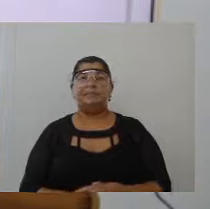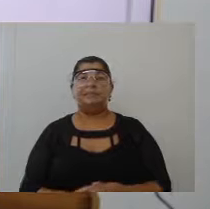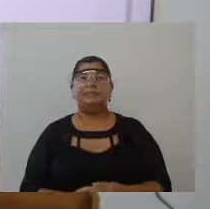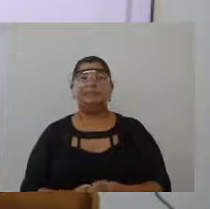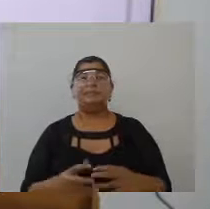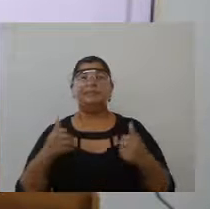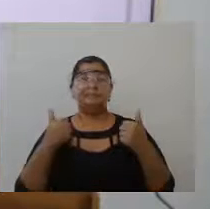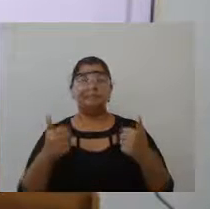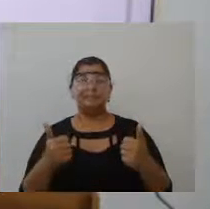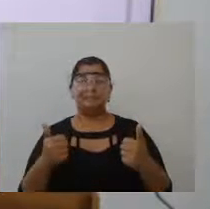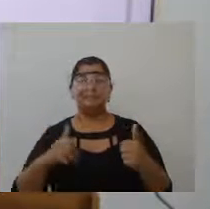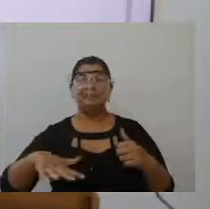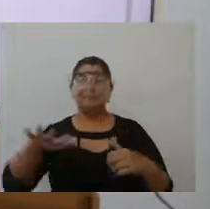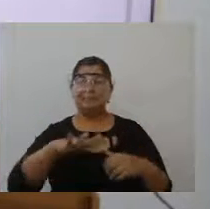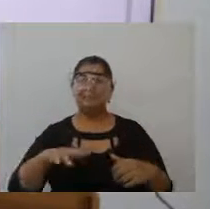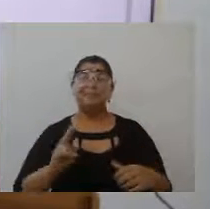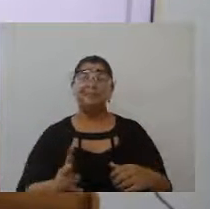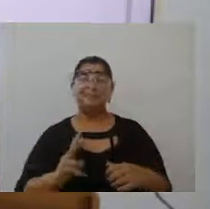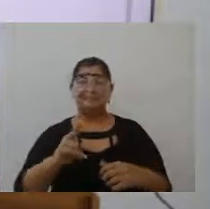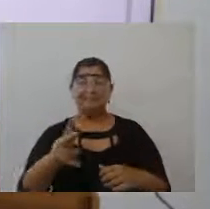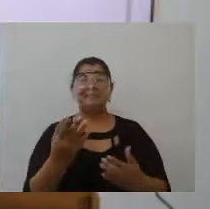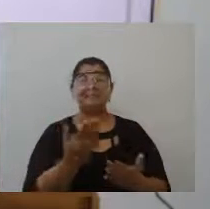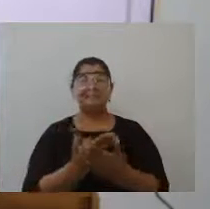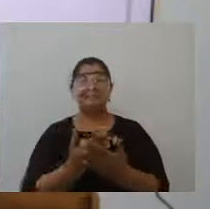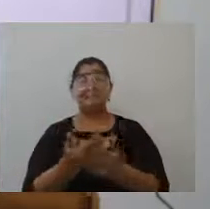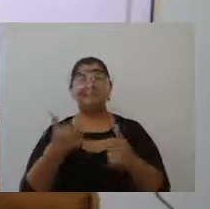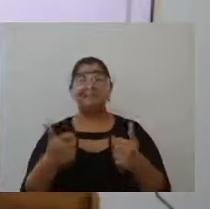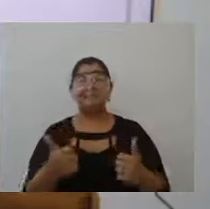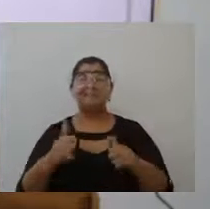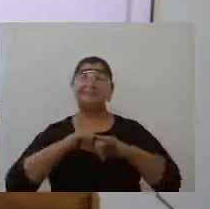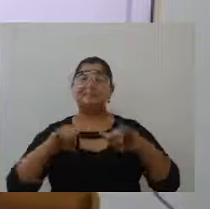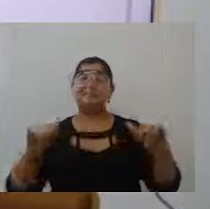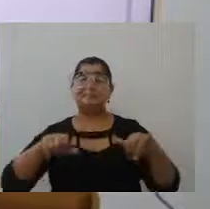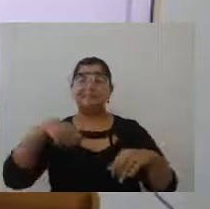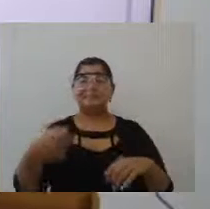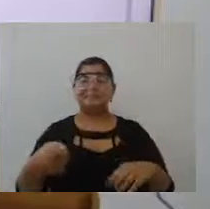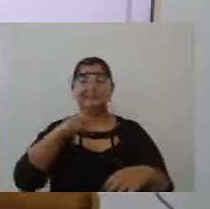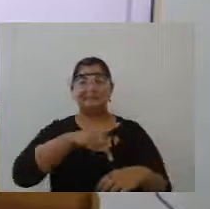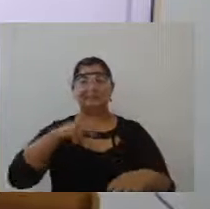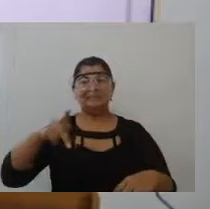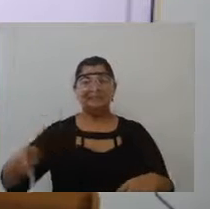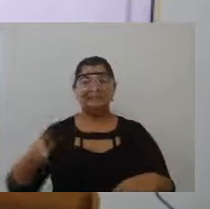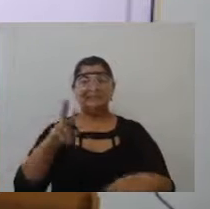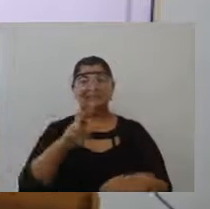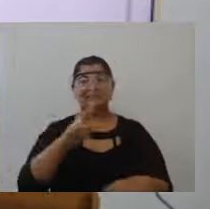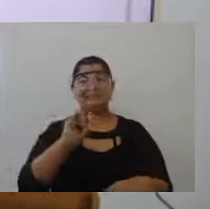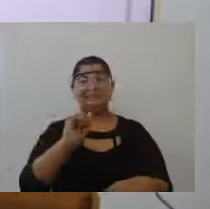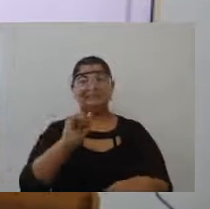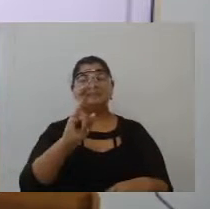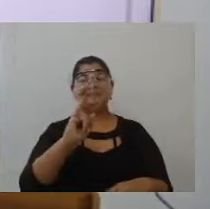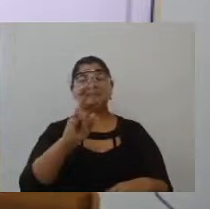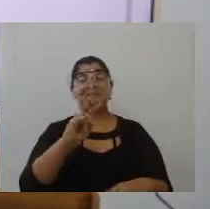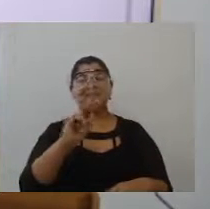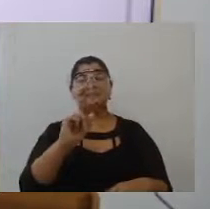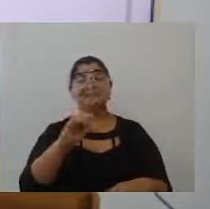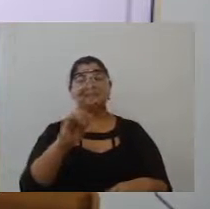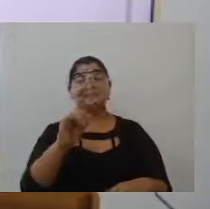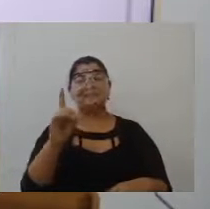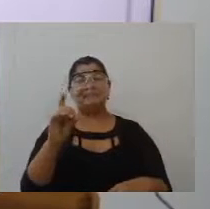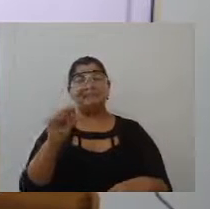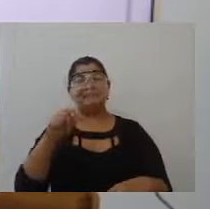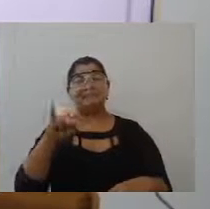Muito bem, pessoal. Vamos continuar aqui, tá bom? Como eu estava dizendo, eu sou o professor Rivaldo Dantas e eu